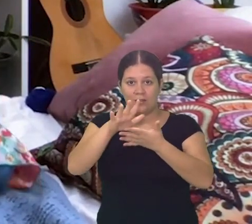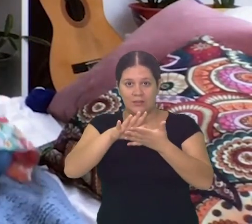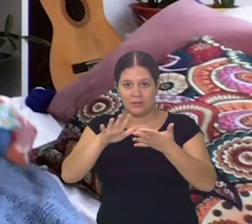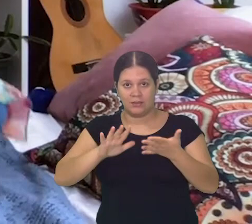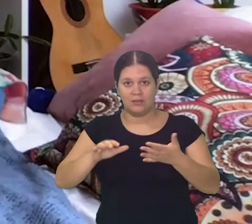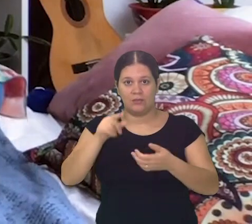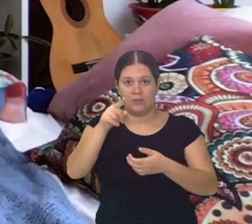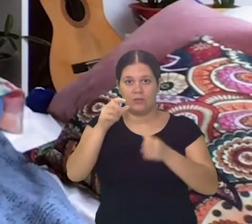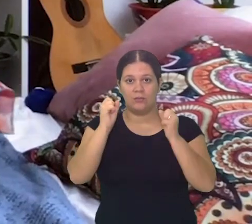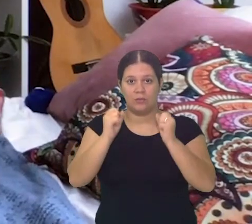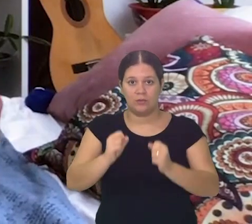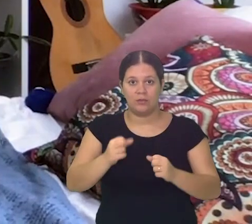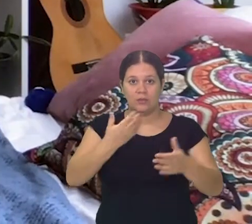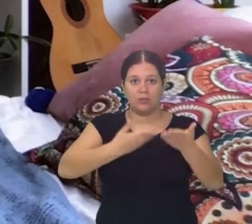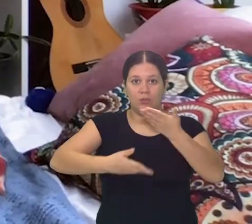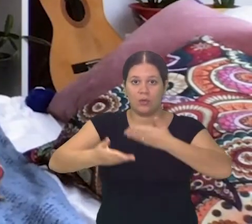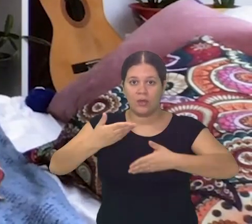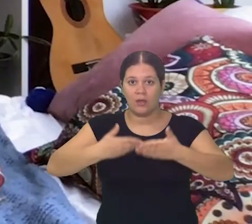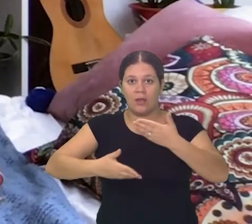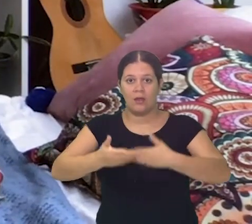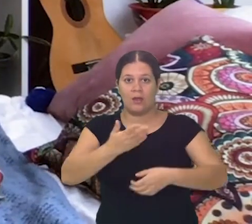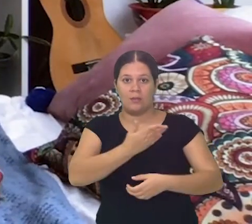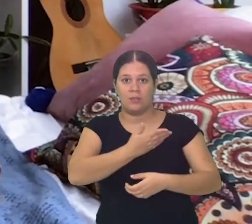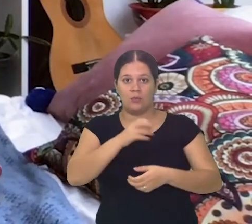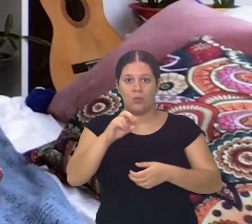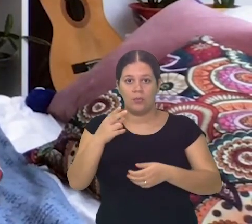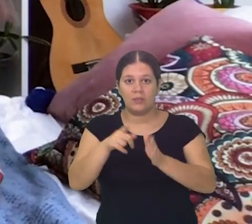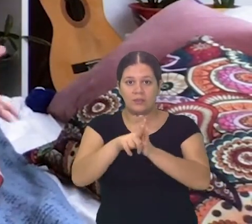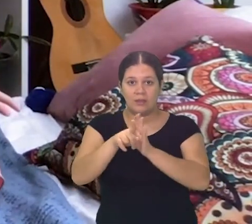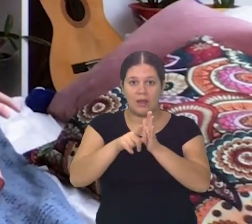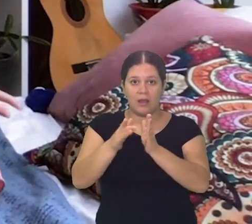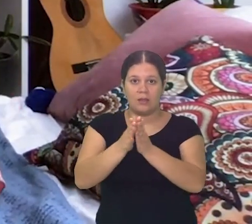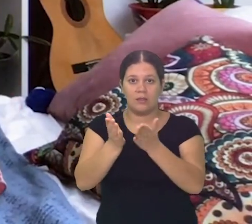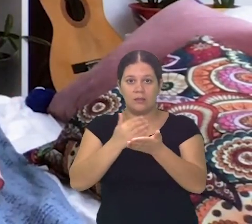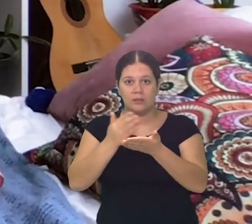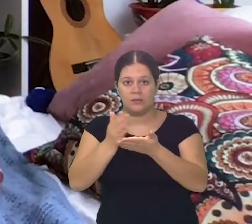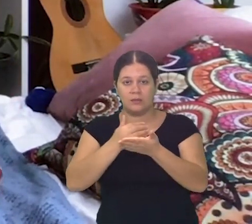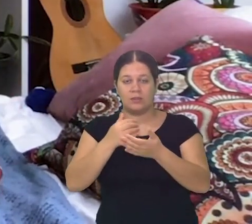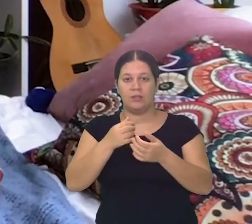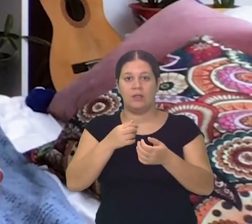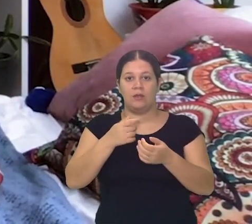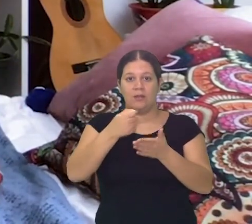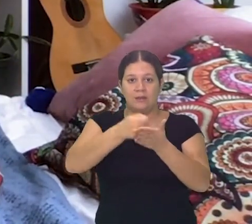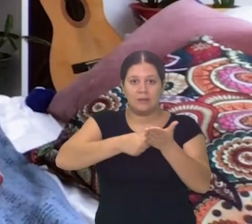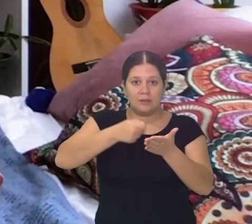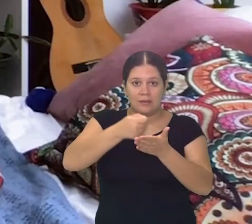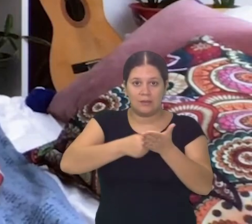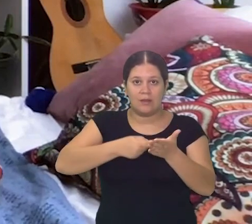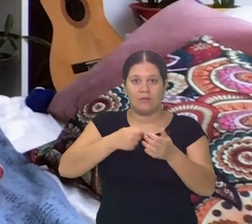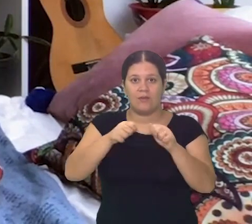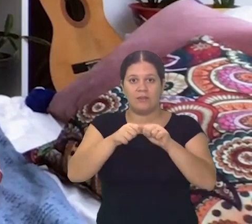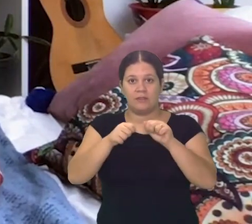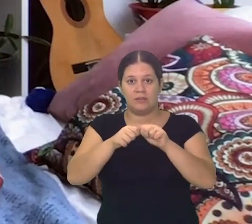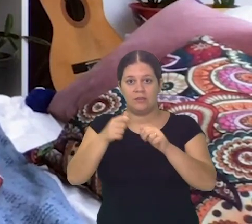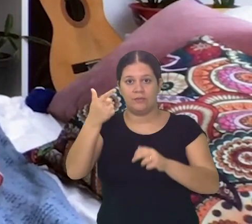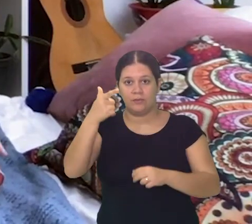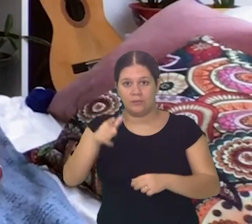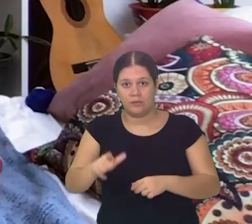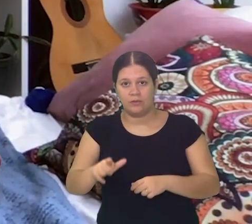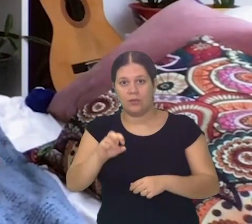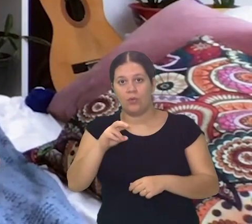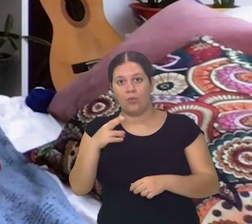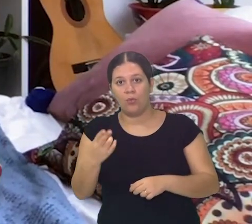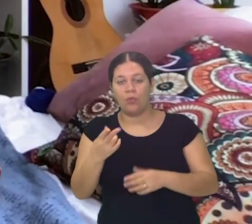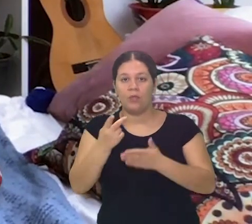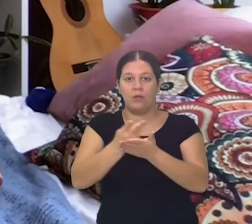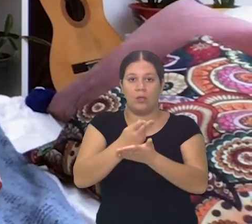atividades, tá bom? Você pode trocar com algum amigo, pesquisar em livros ou até mesmo tentar fazer novamente para ver